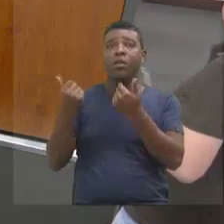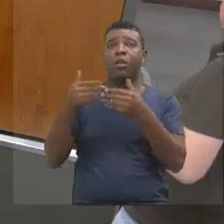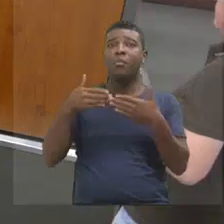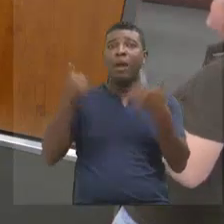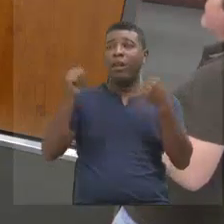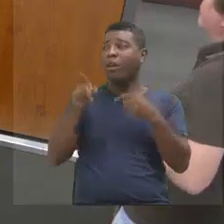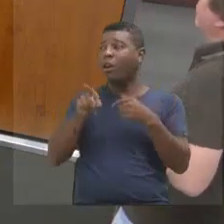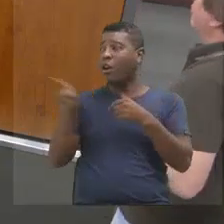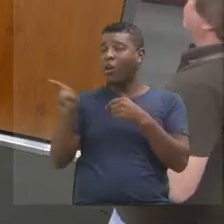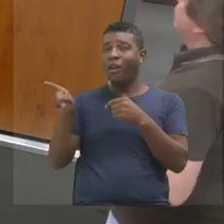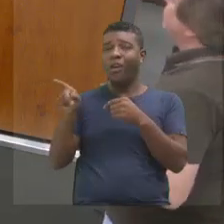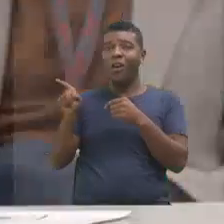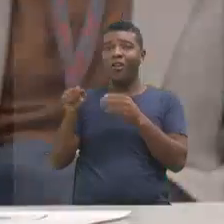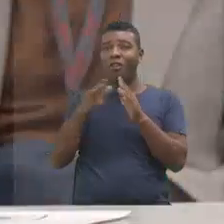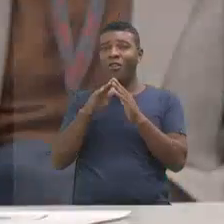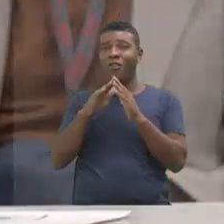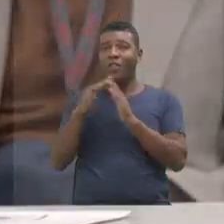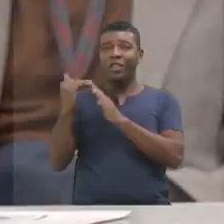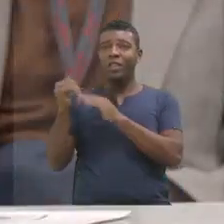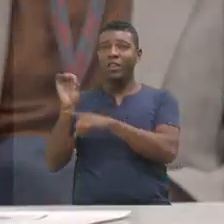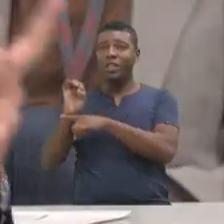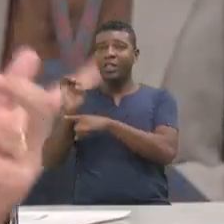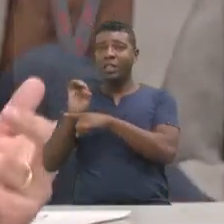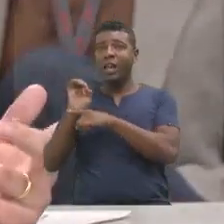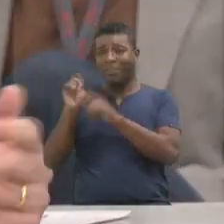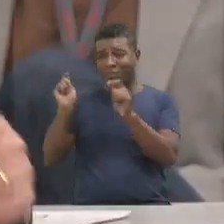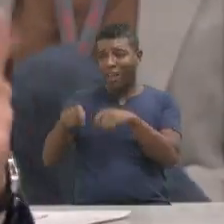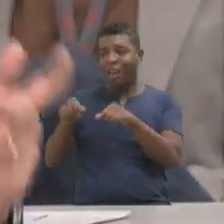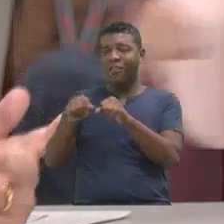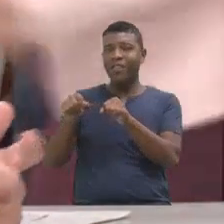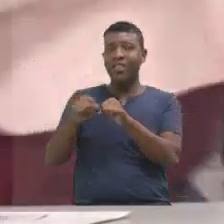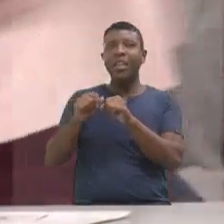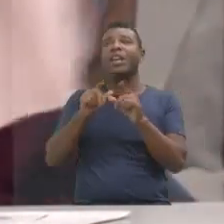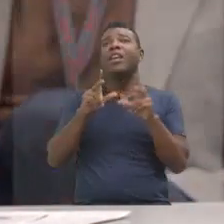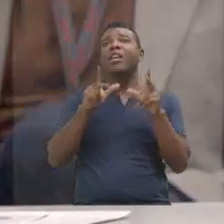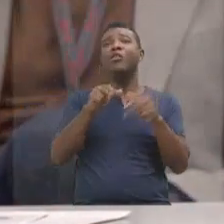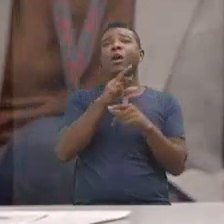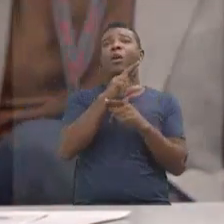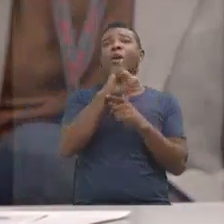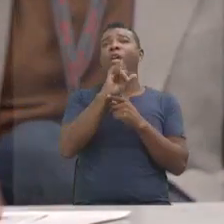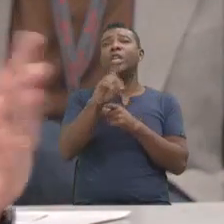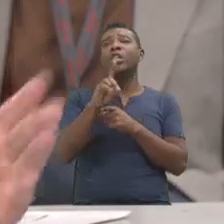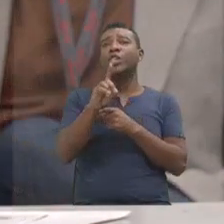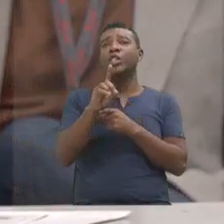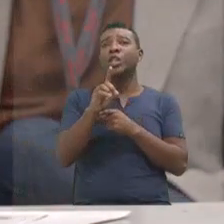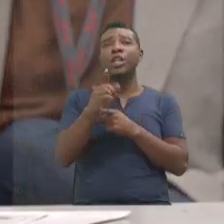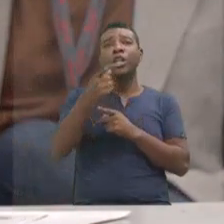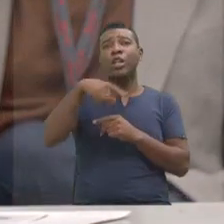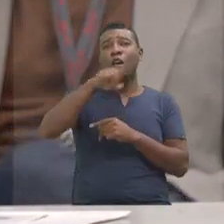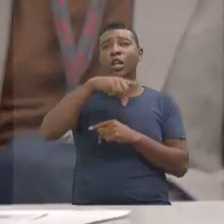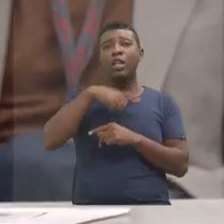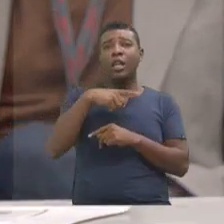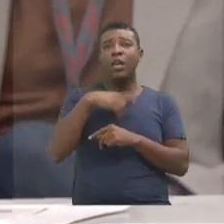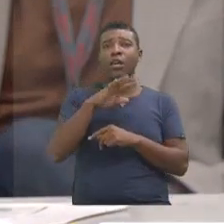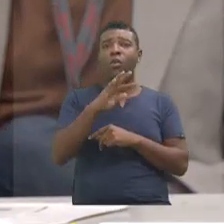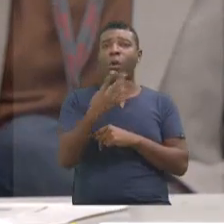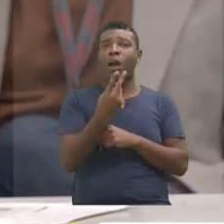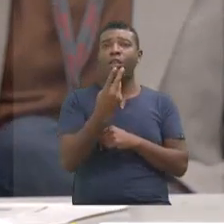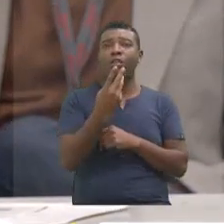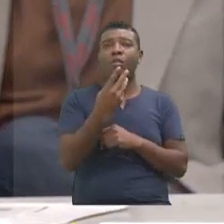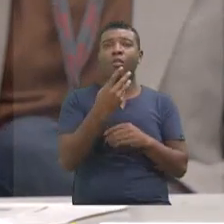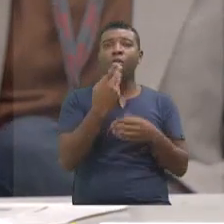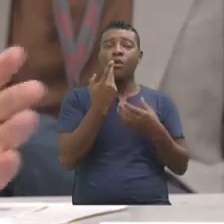da macrorregião e não tem motivo da gente não poder fazer isso como tem a rede no Noroeste mineiro nós temos quatro municípios que são pactuados com